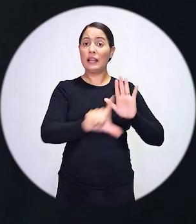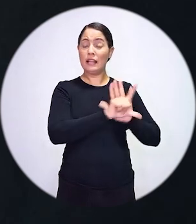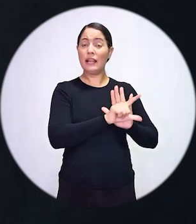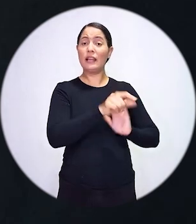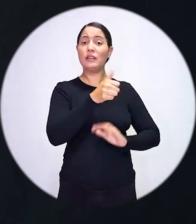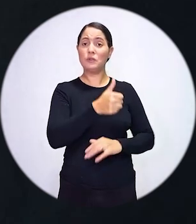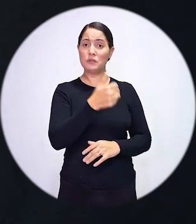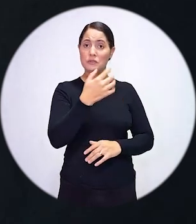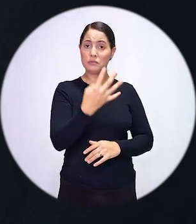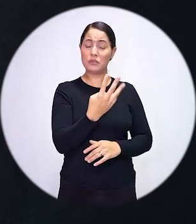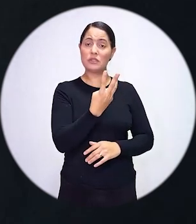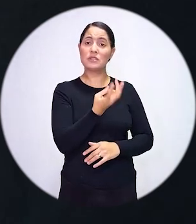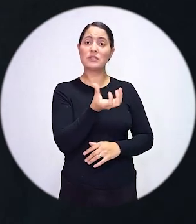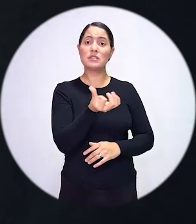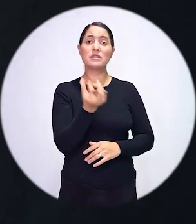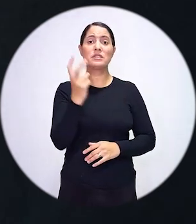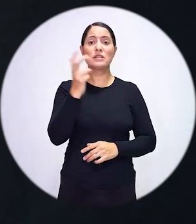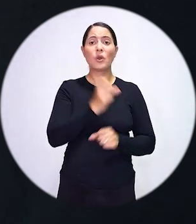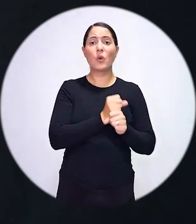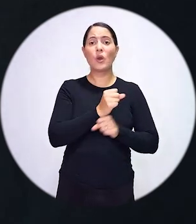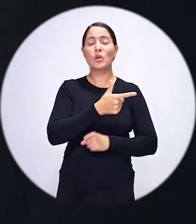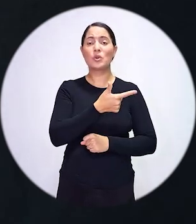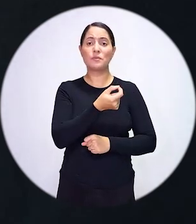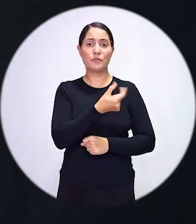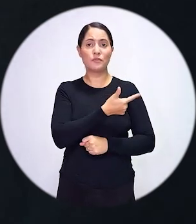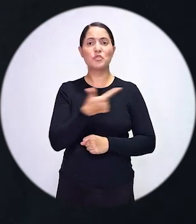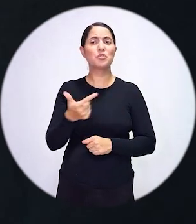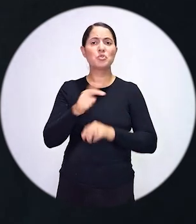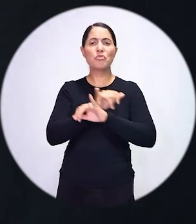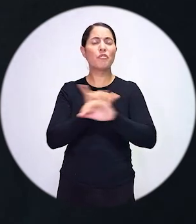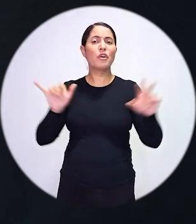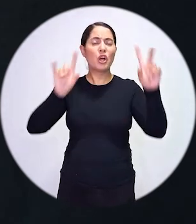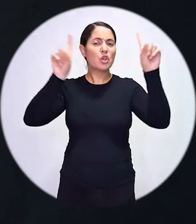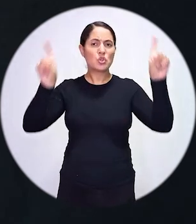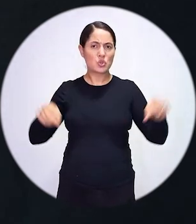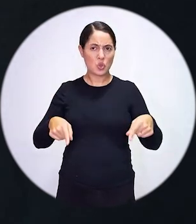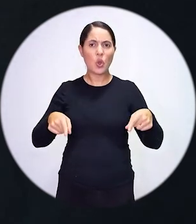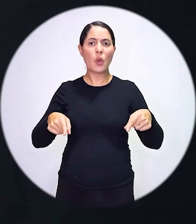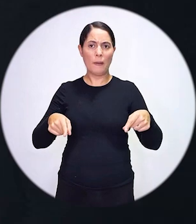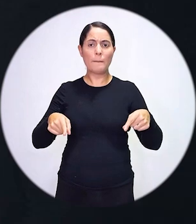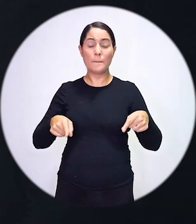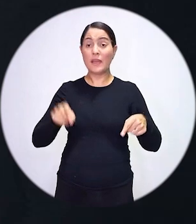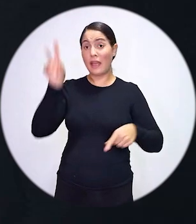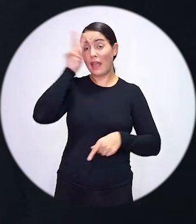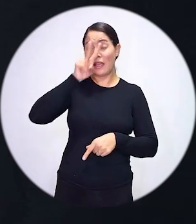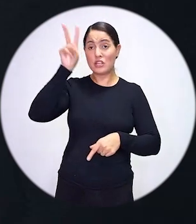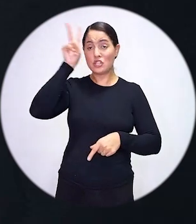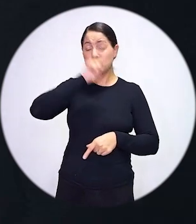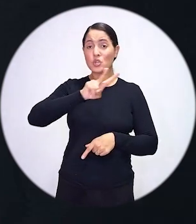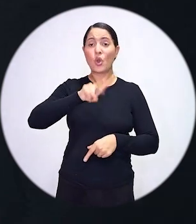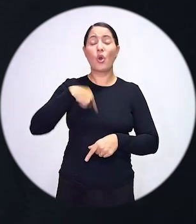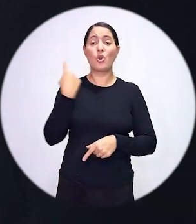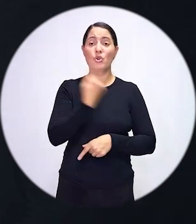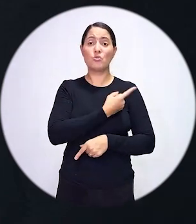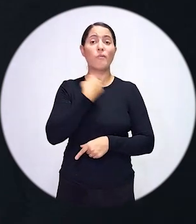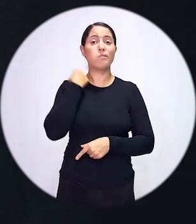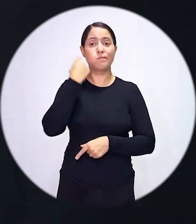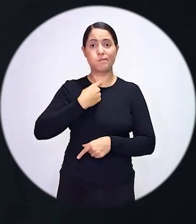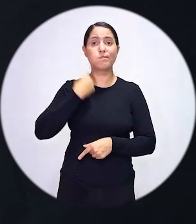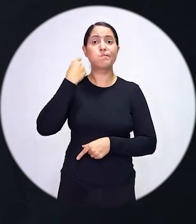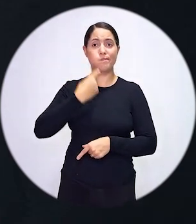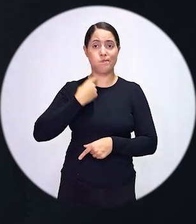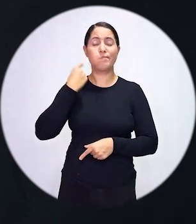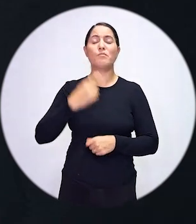para a advocacia. Com a aprovação da Lei 14.365 de 2022, que redirecionou